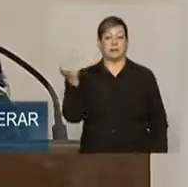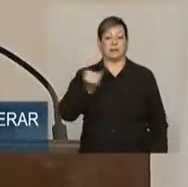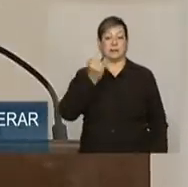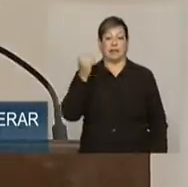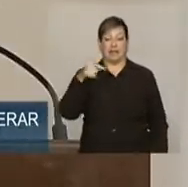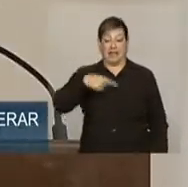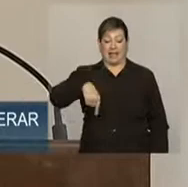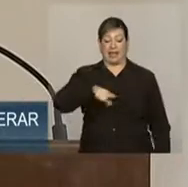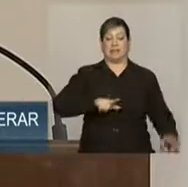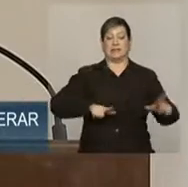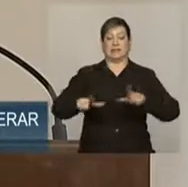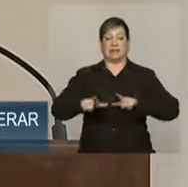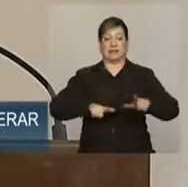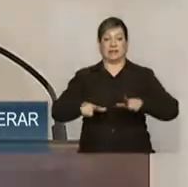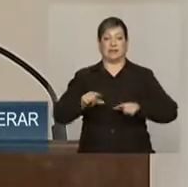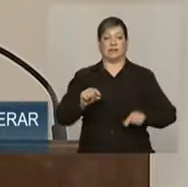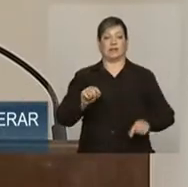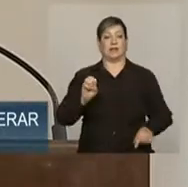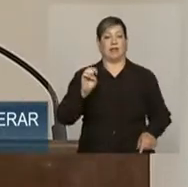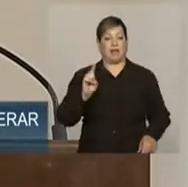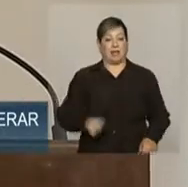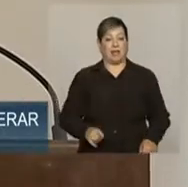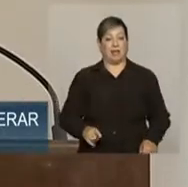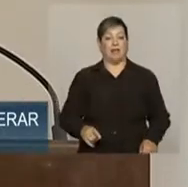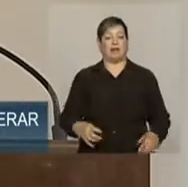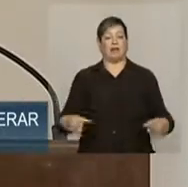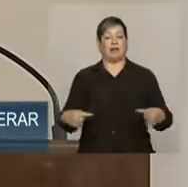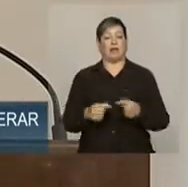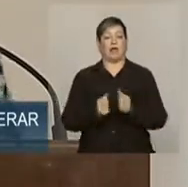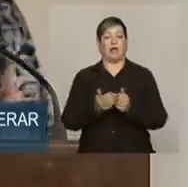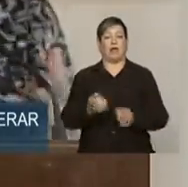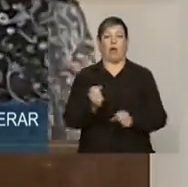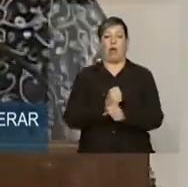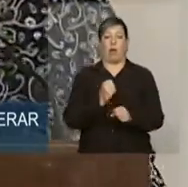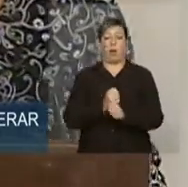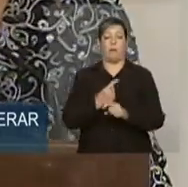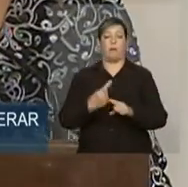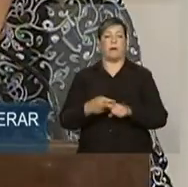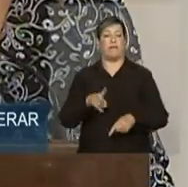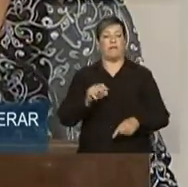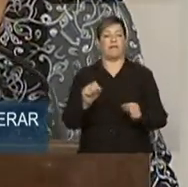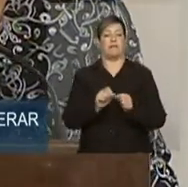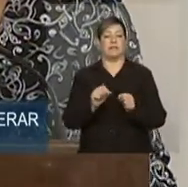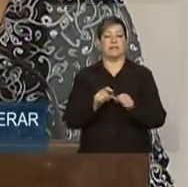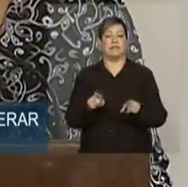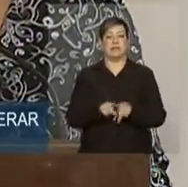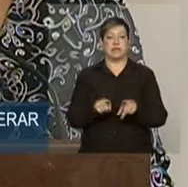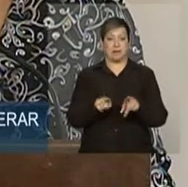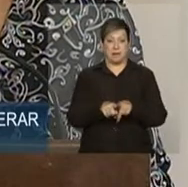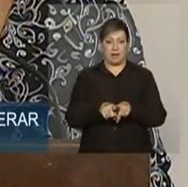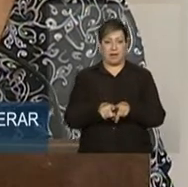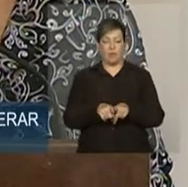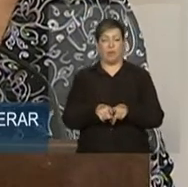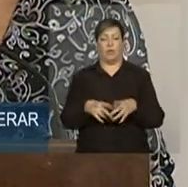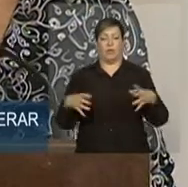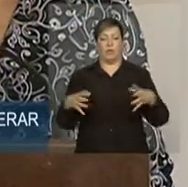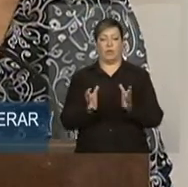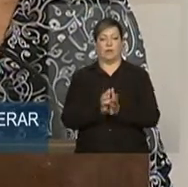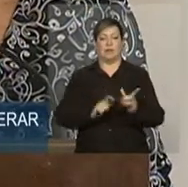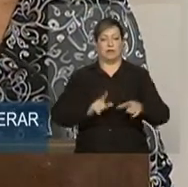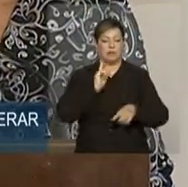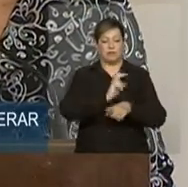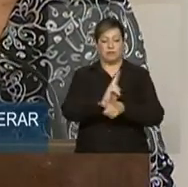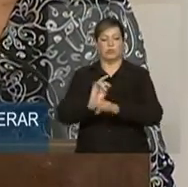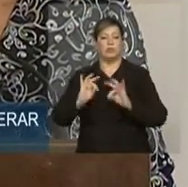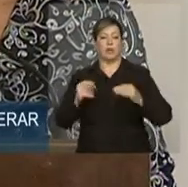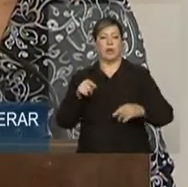desses serviços que são associados à obra, porque também vão fazer gestão de toda a rodovia. A